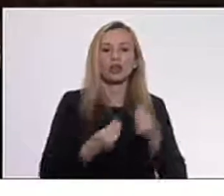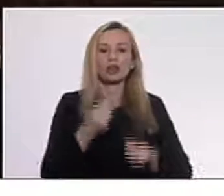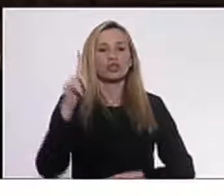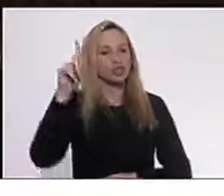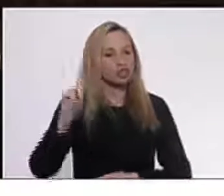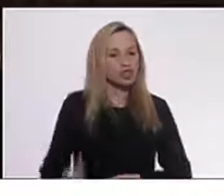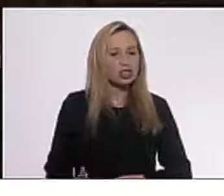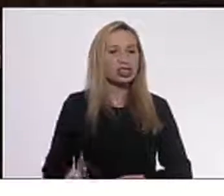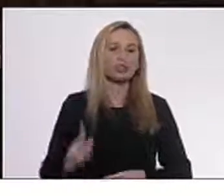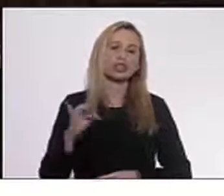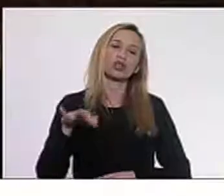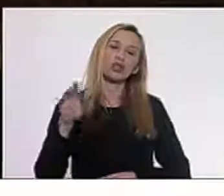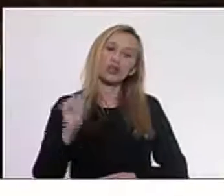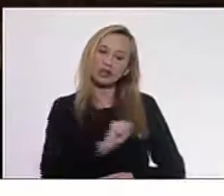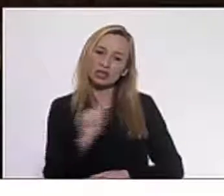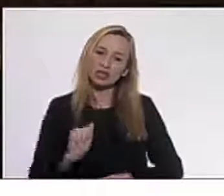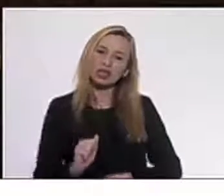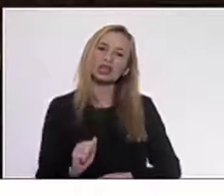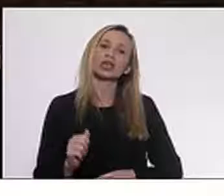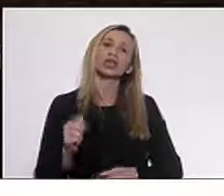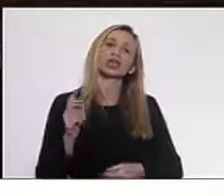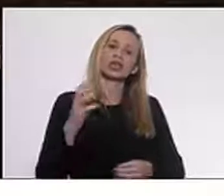e criminosa de Sérgio Cabral,